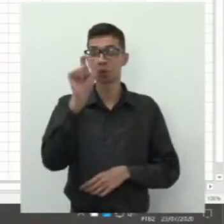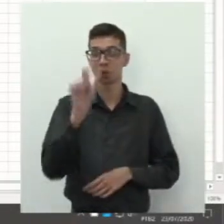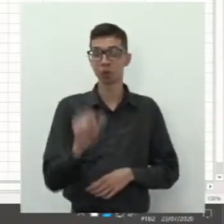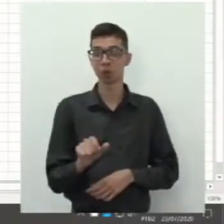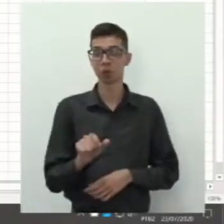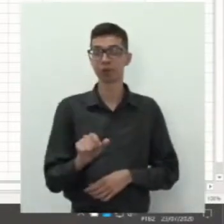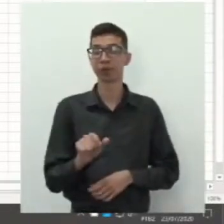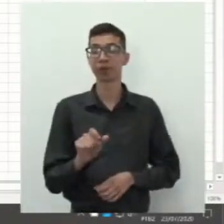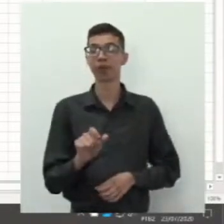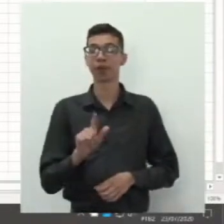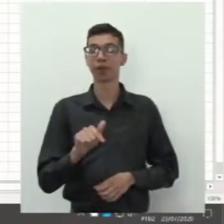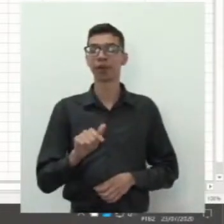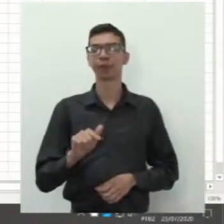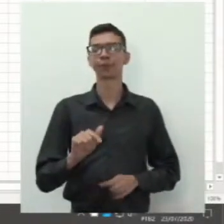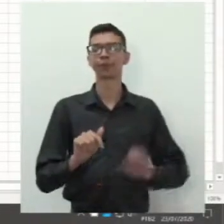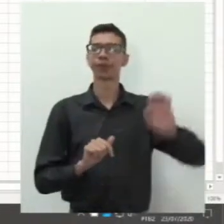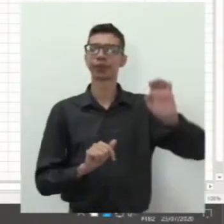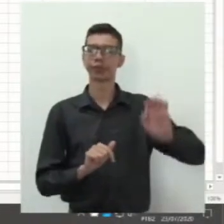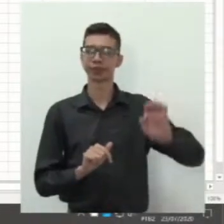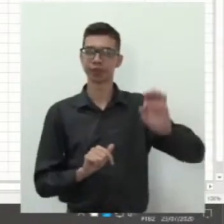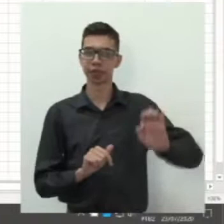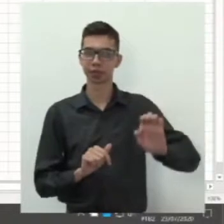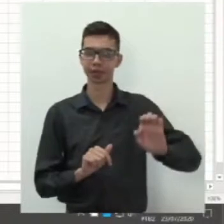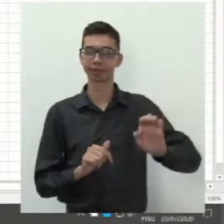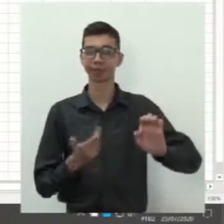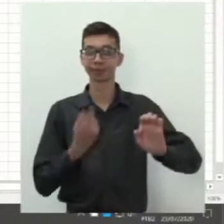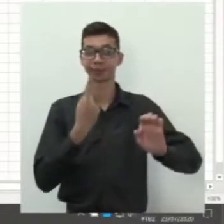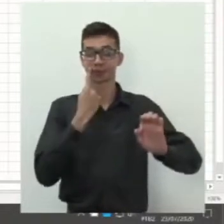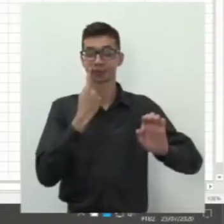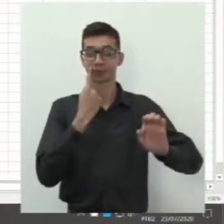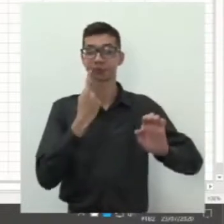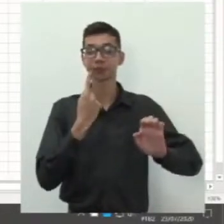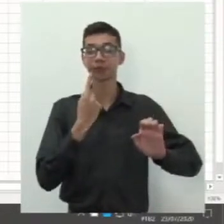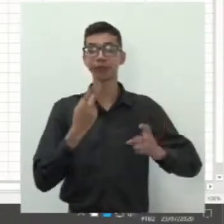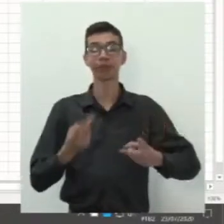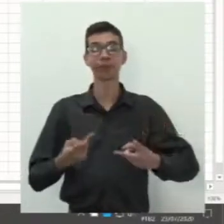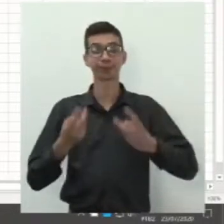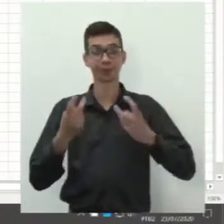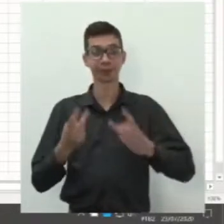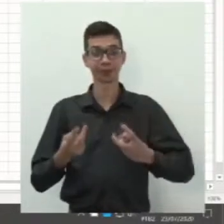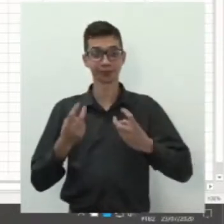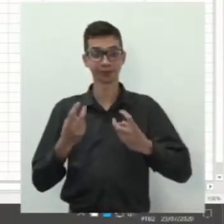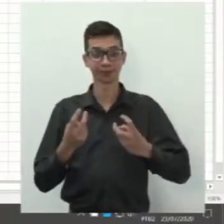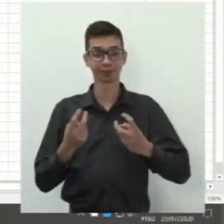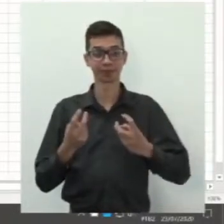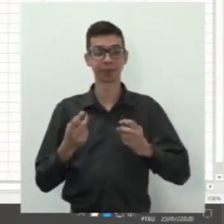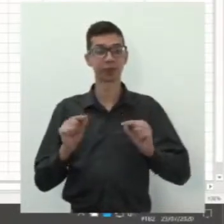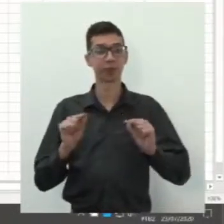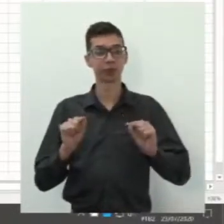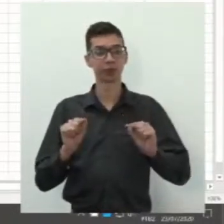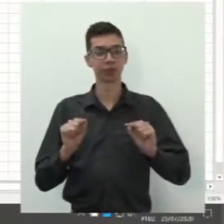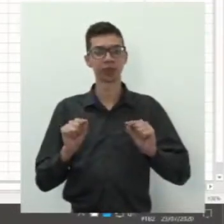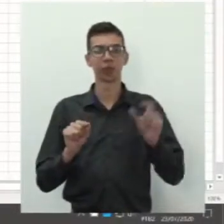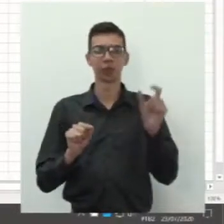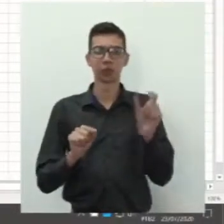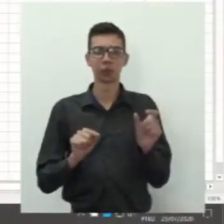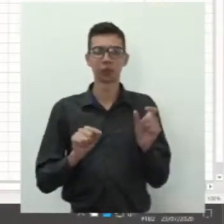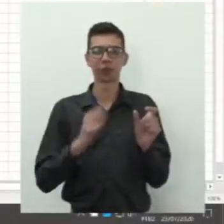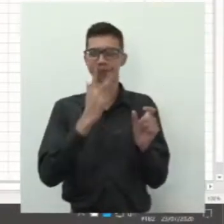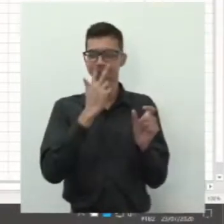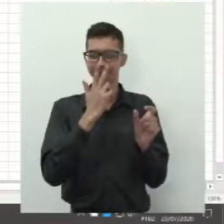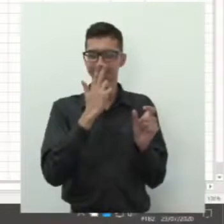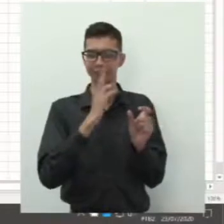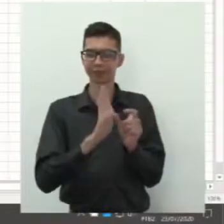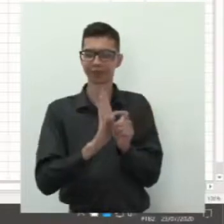esquerda. Então, se eu vim aqui na letra E, tá vendo que ele empurrou a coluna F para a direita e inseriu uma coluna à